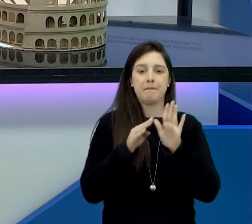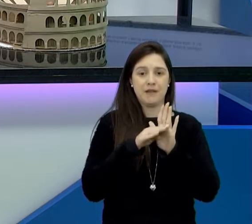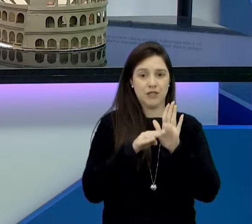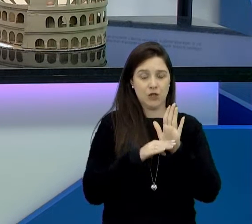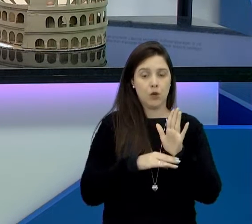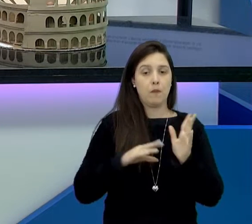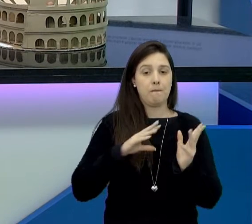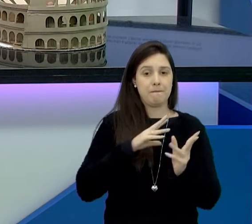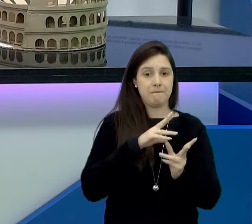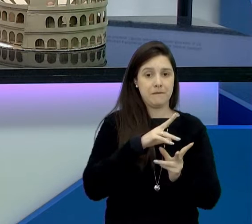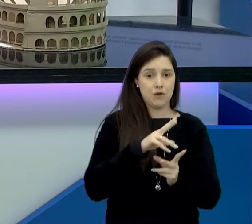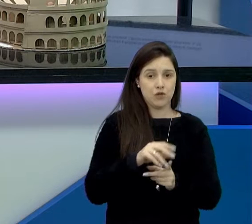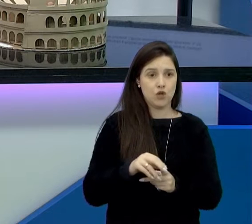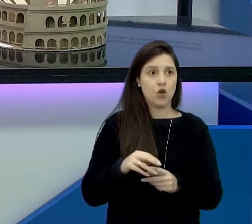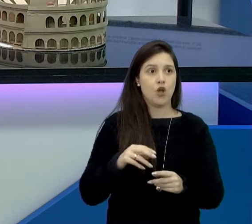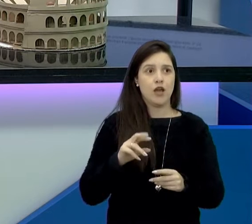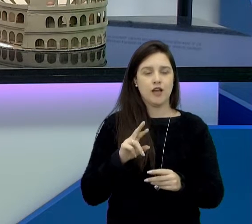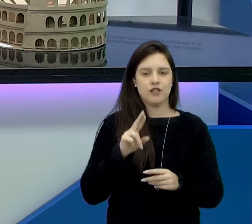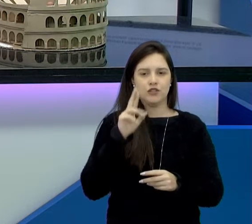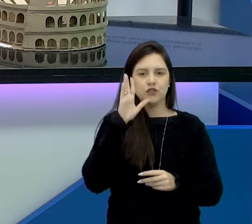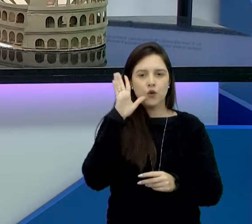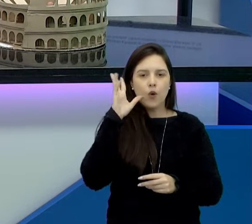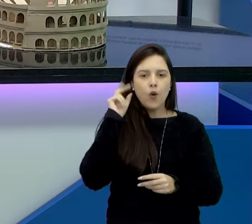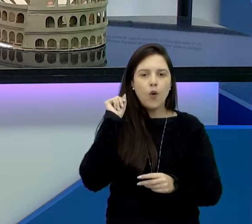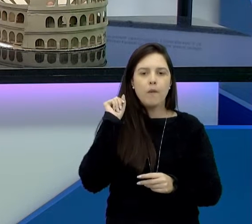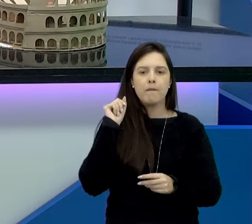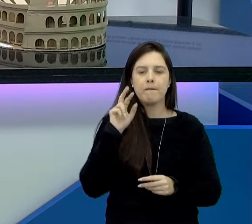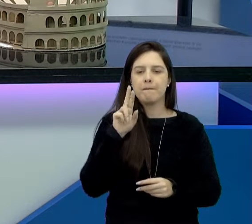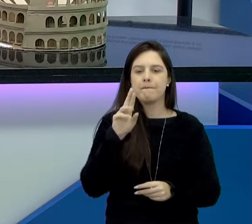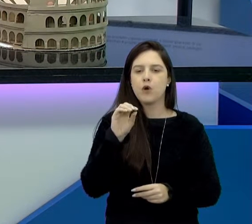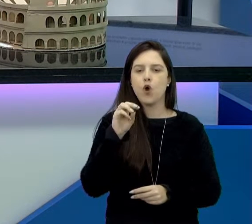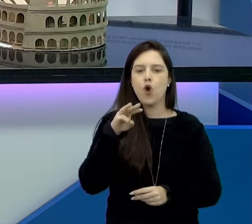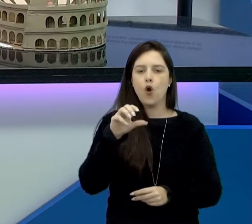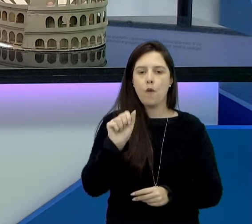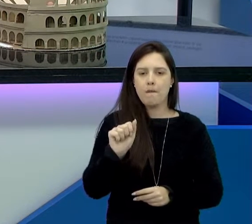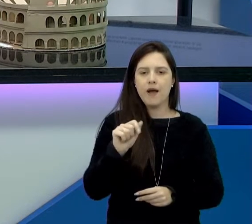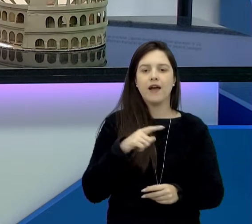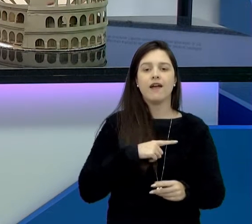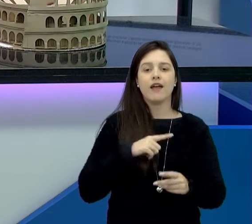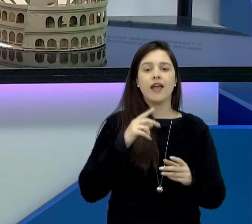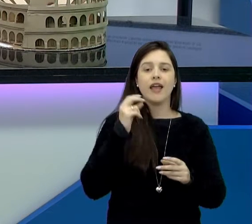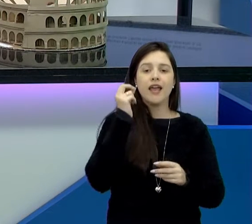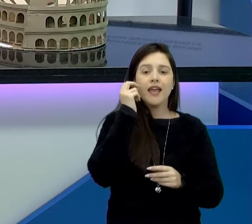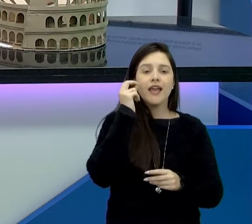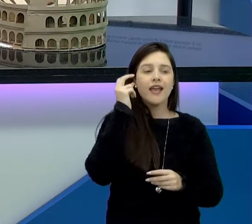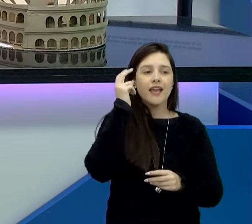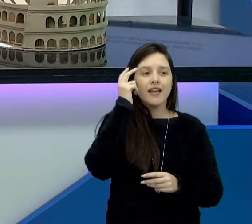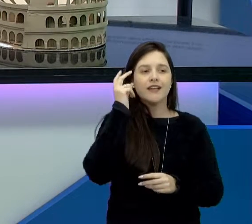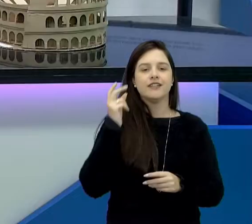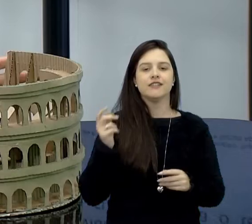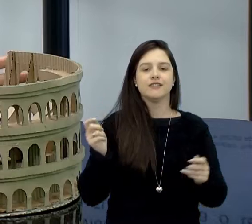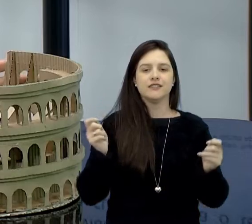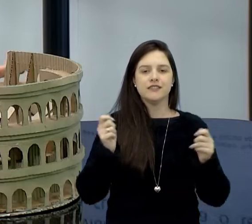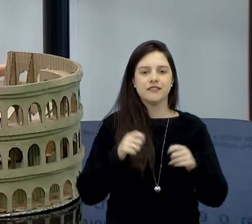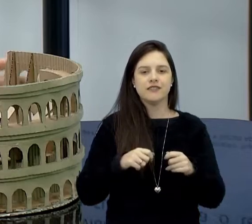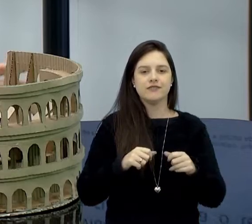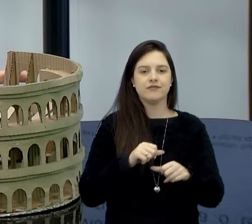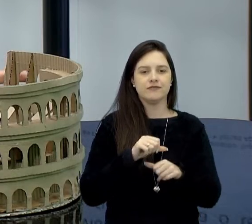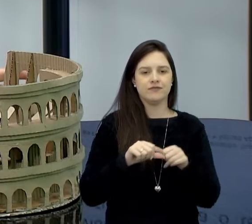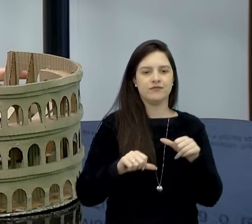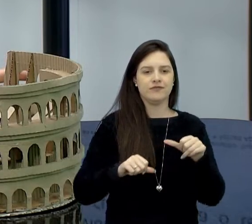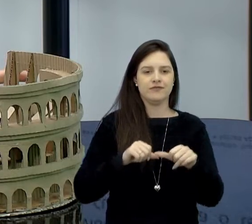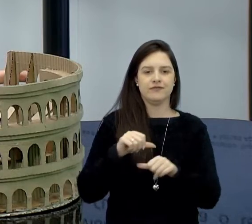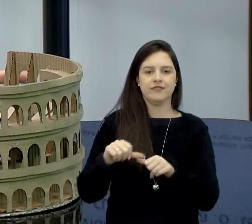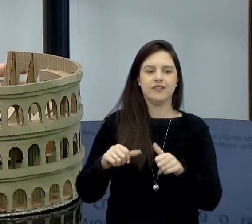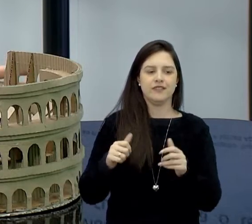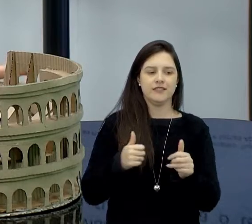mundial, o Coliseu de Roma. Né? É um patrimônio cultural mundial. E ele é tangível, porque é um